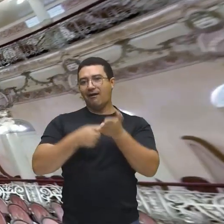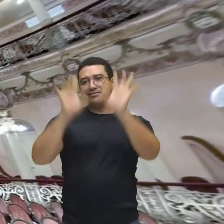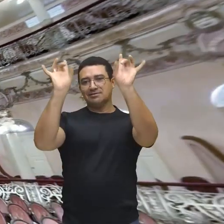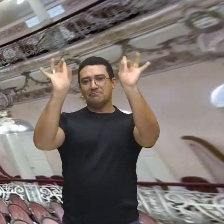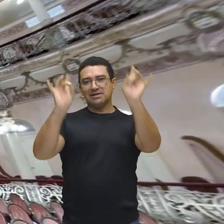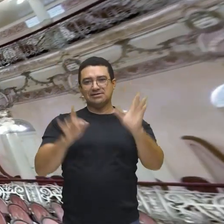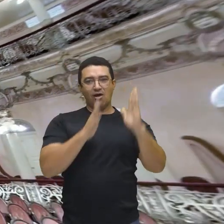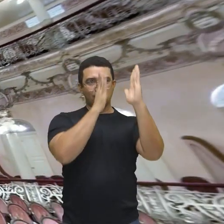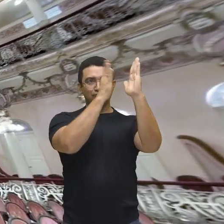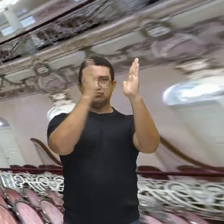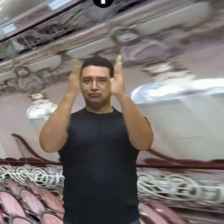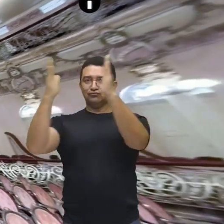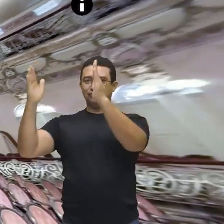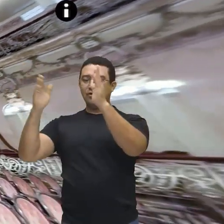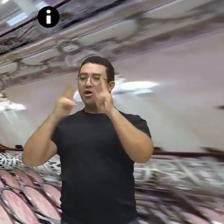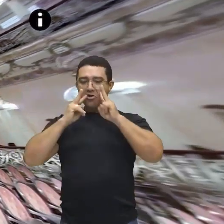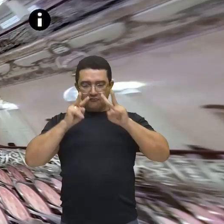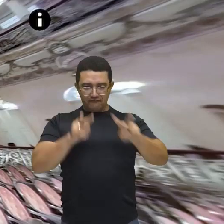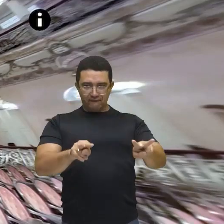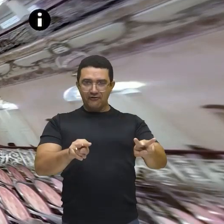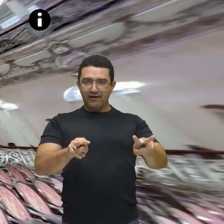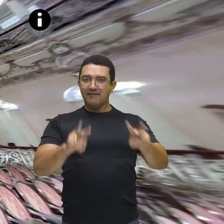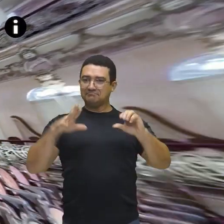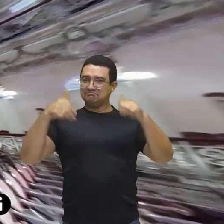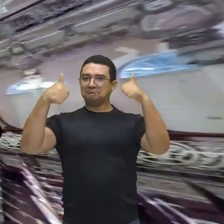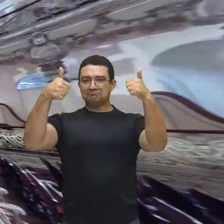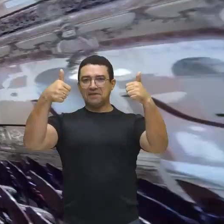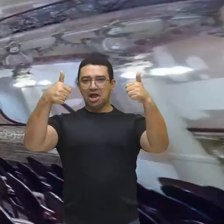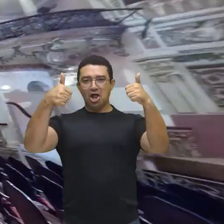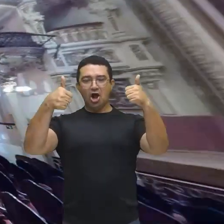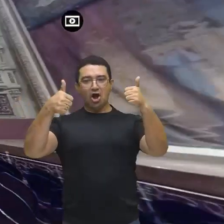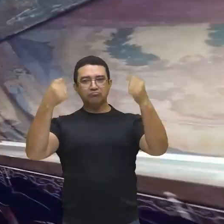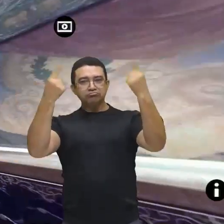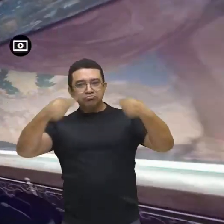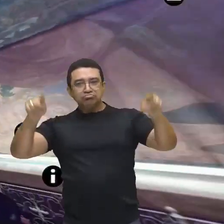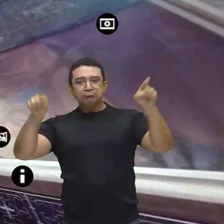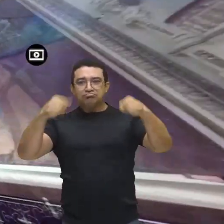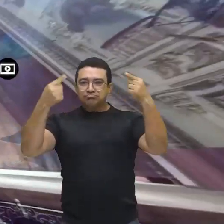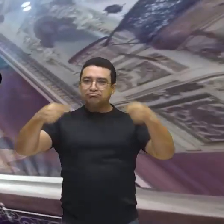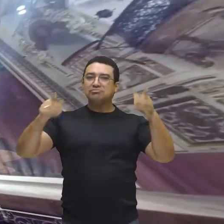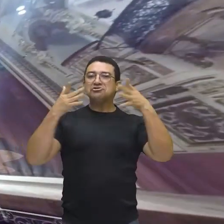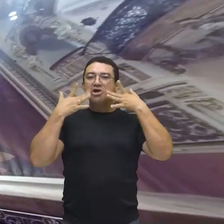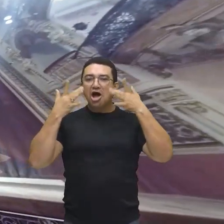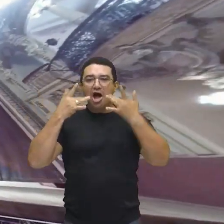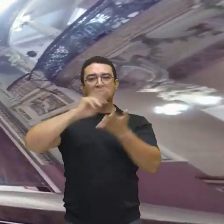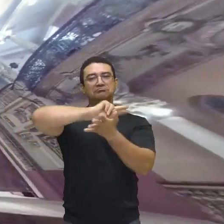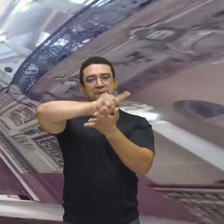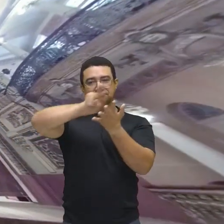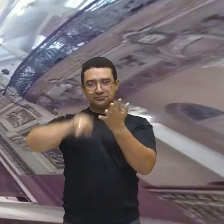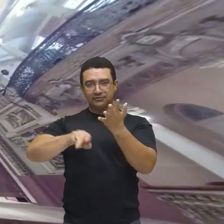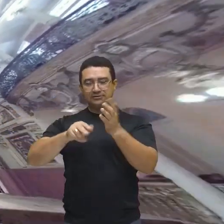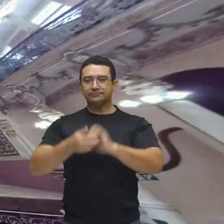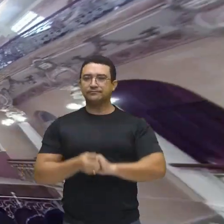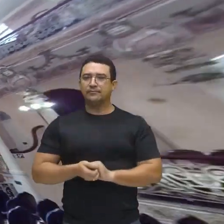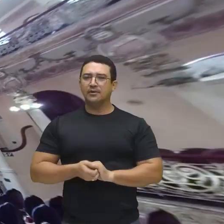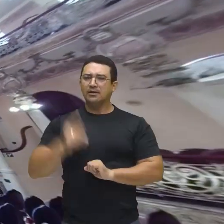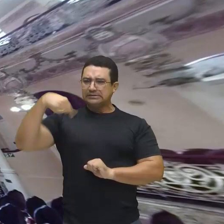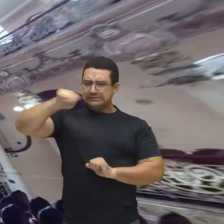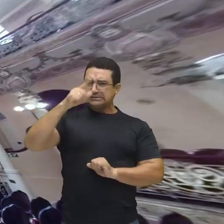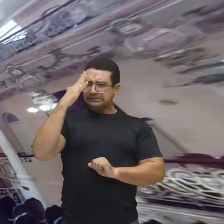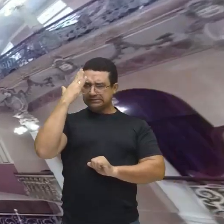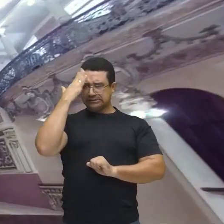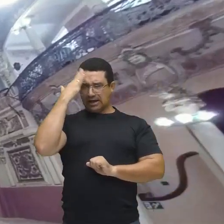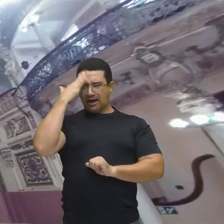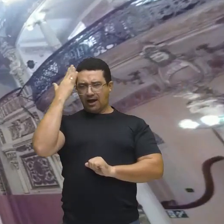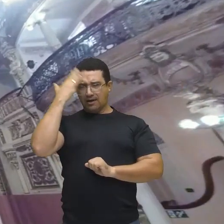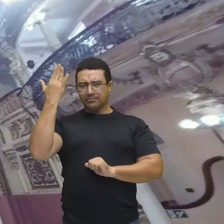dos espetáculos. Então, aqui nós estamos no interior do Teatro Amazonas. Vocês sabiam que